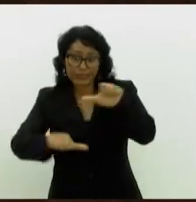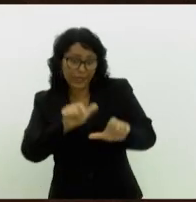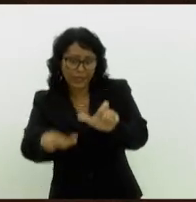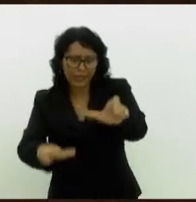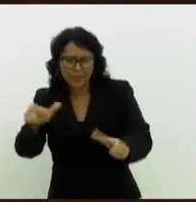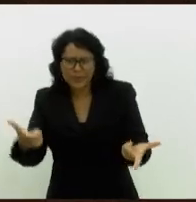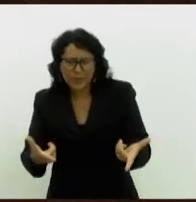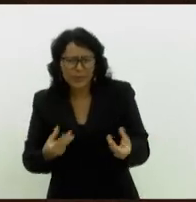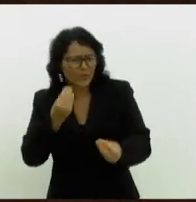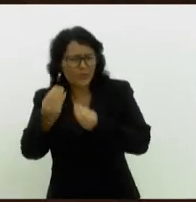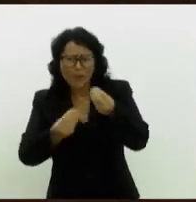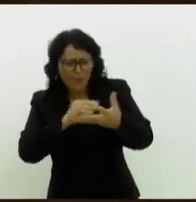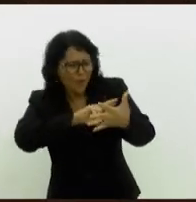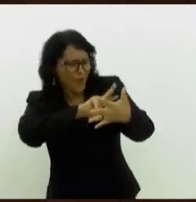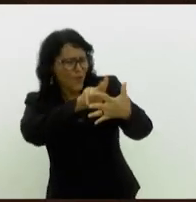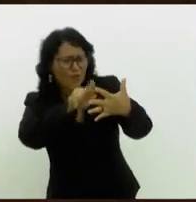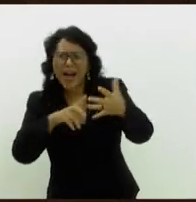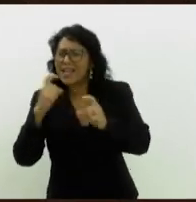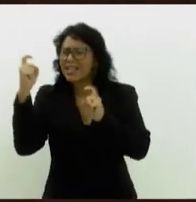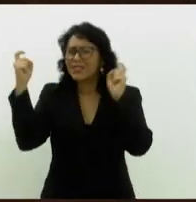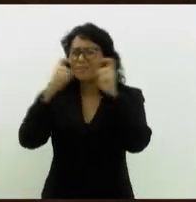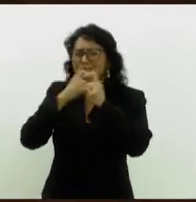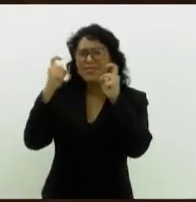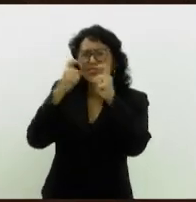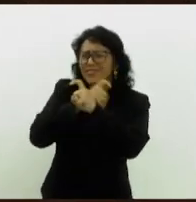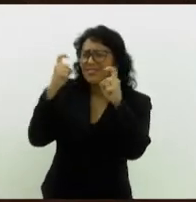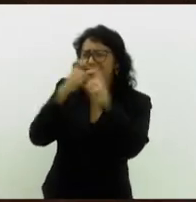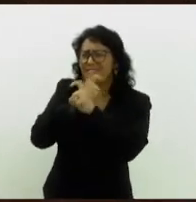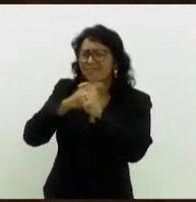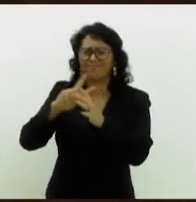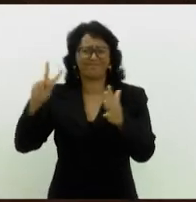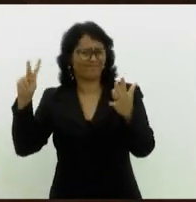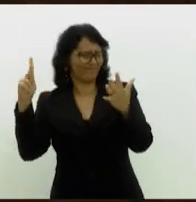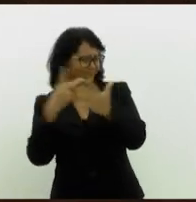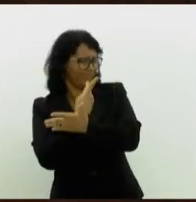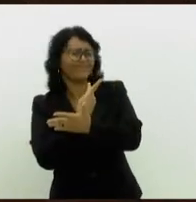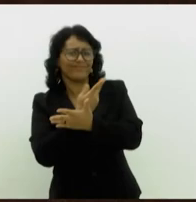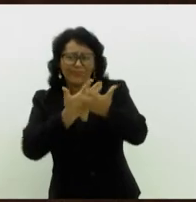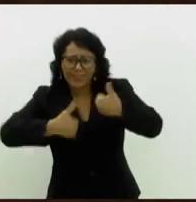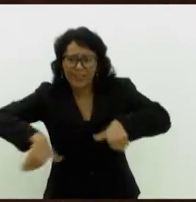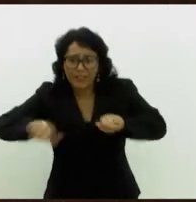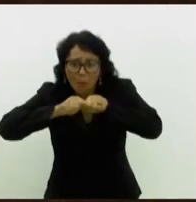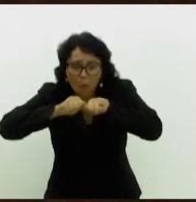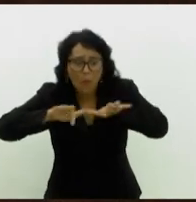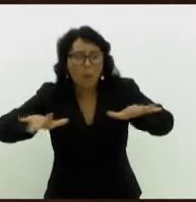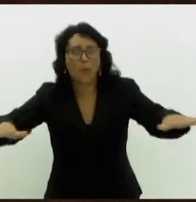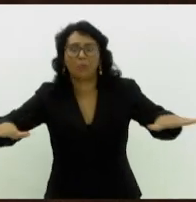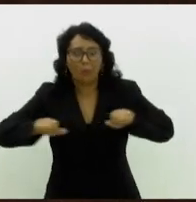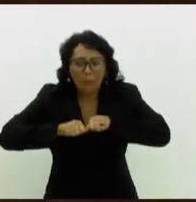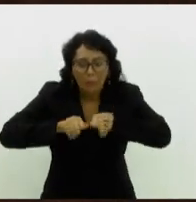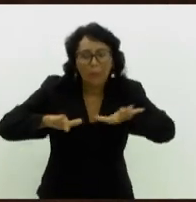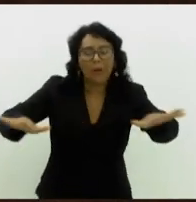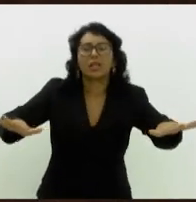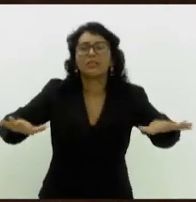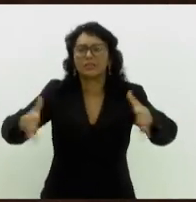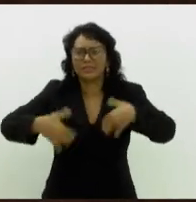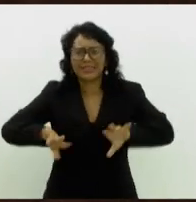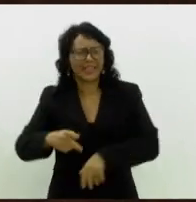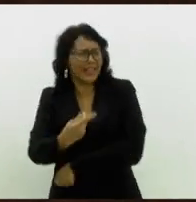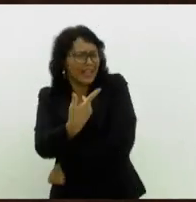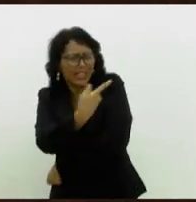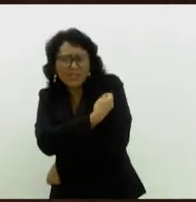chips implantados nas vacinas para alterar o comportamento das pessoas ou que as vacinas propagaram